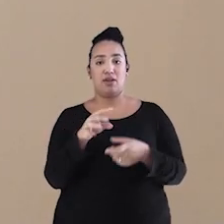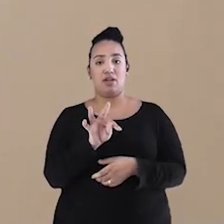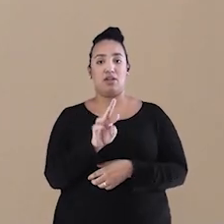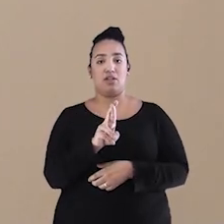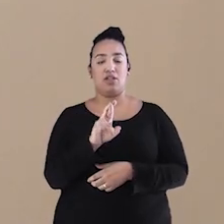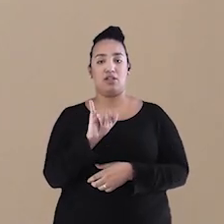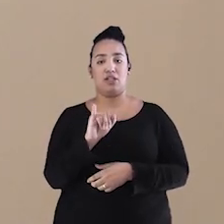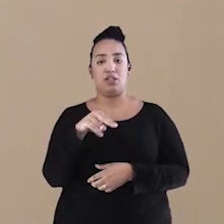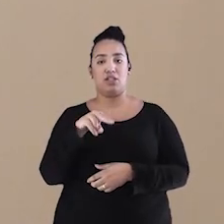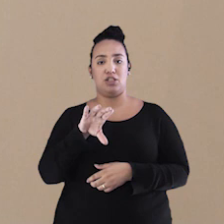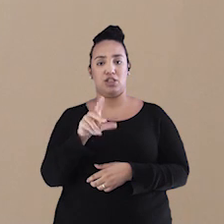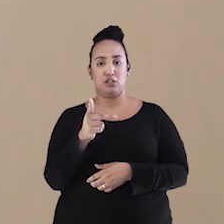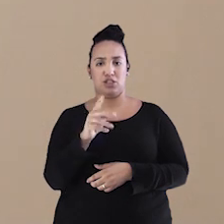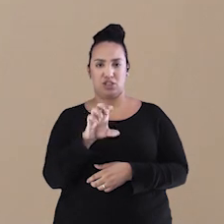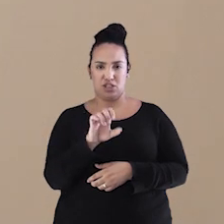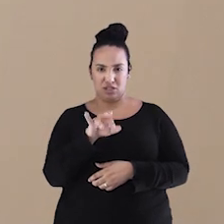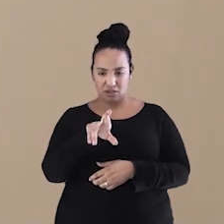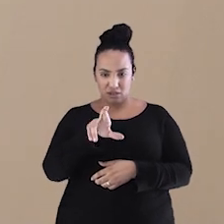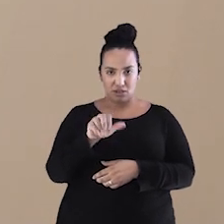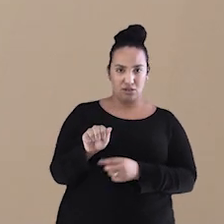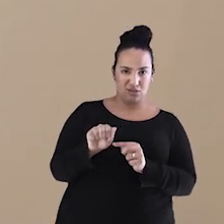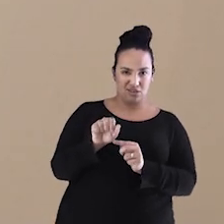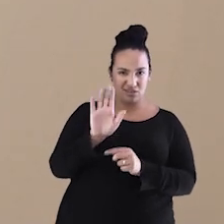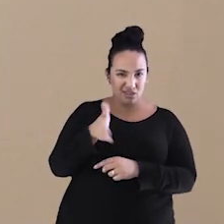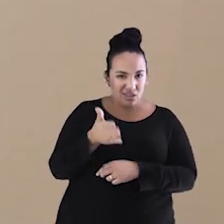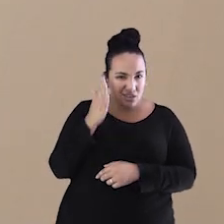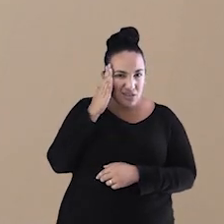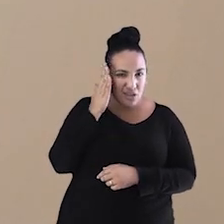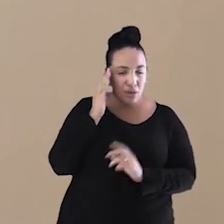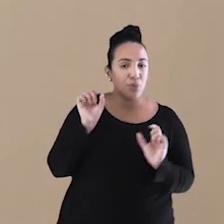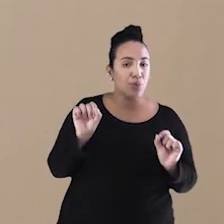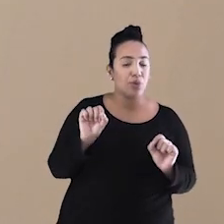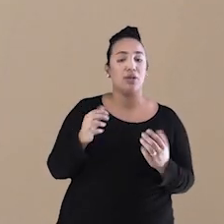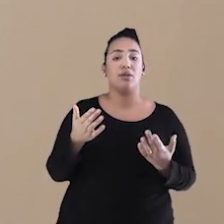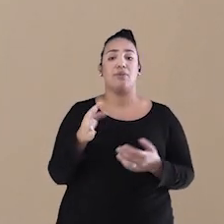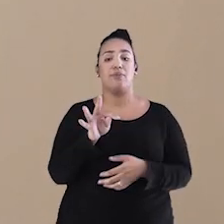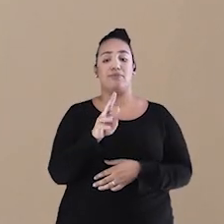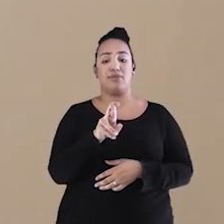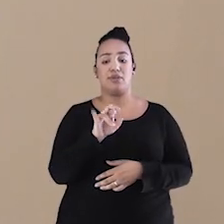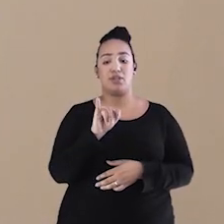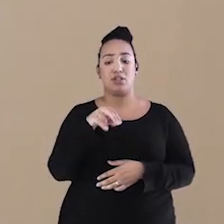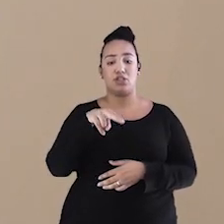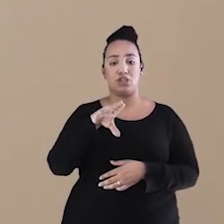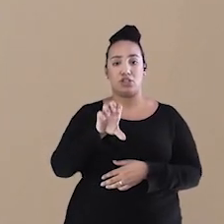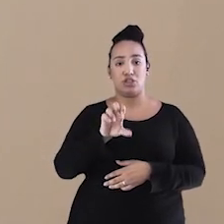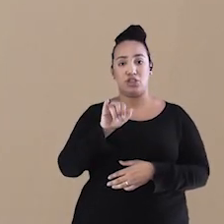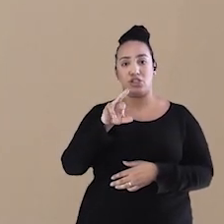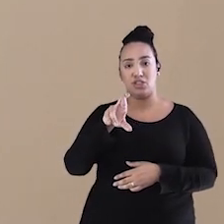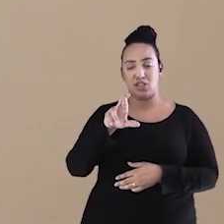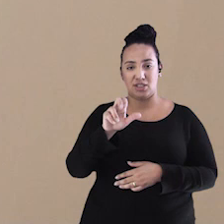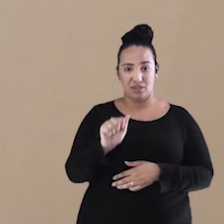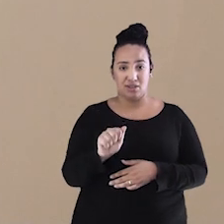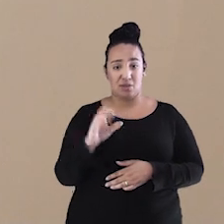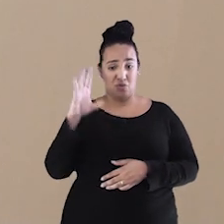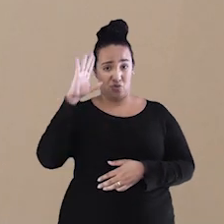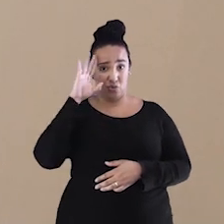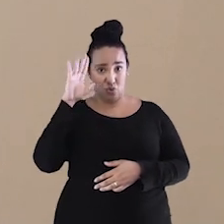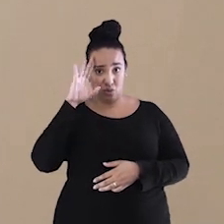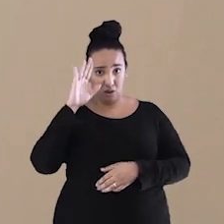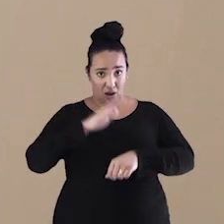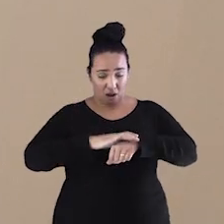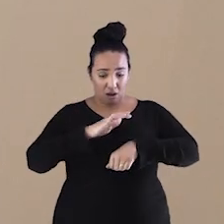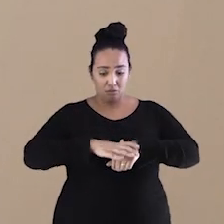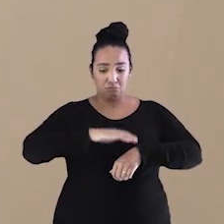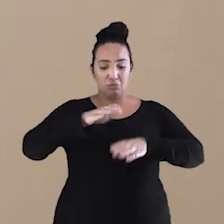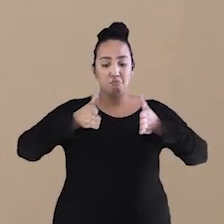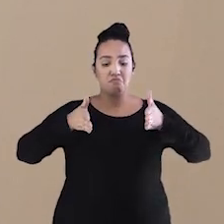a Guerra de Trincheiras. Você já ouviu falar de uma trincheira? Sabe como que é uma? A trincheira é uma grande vala, cavada